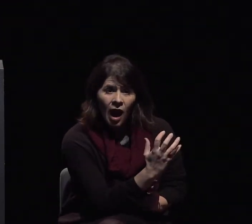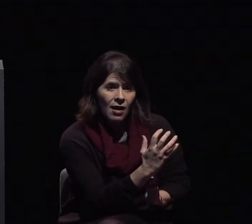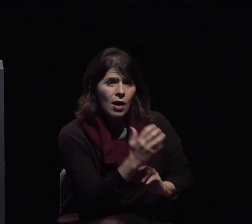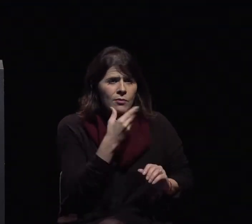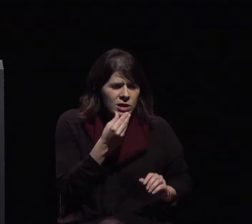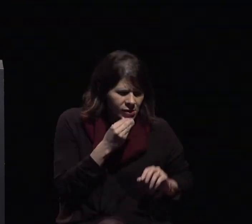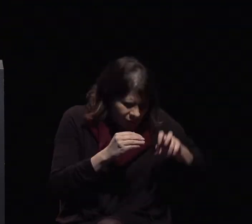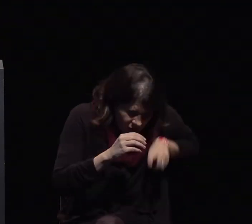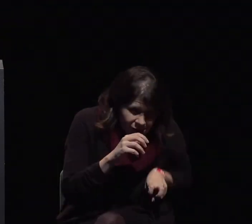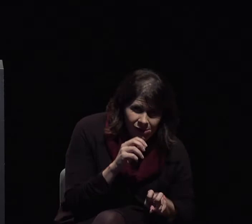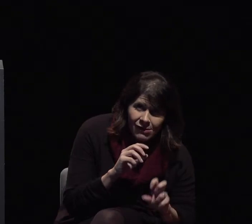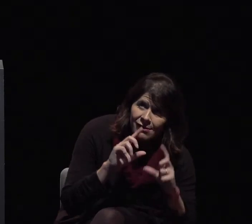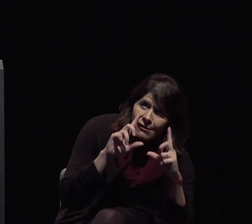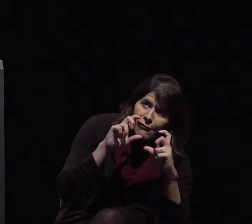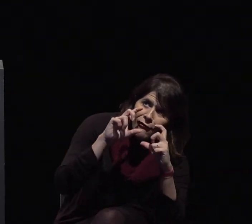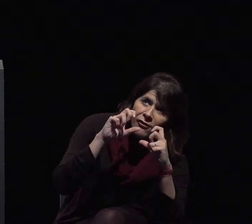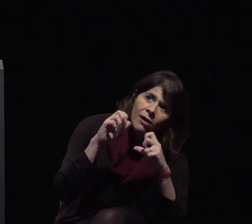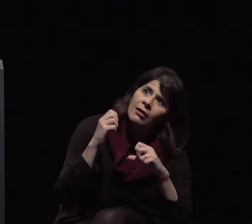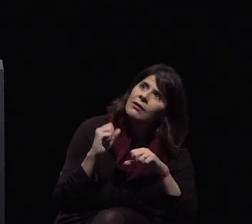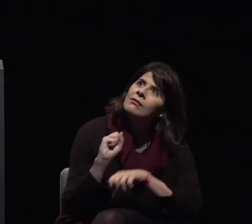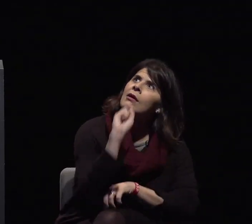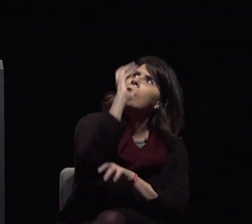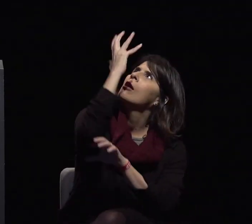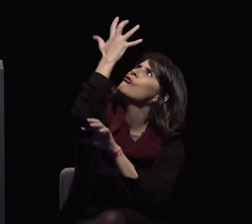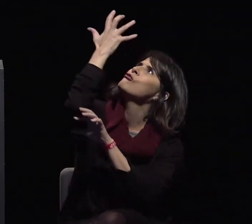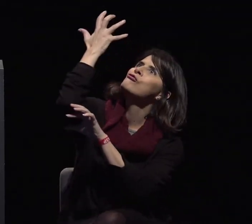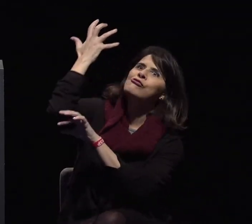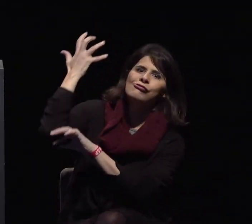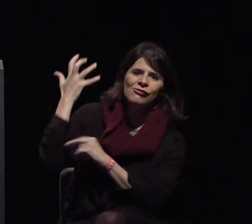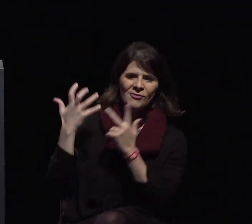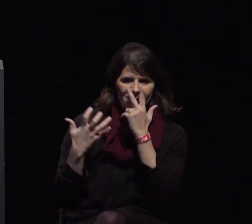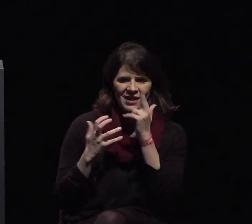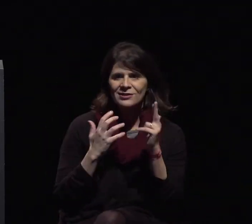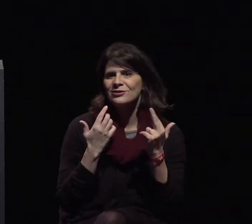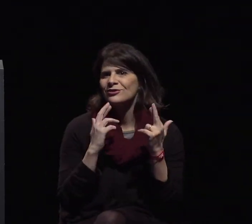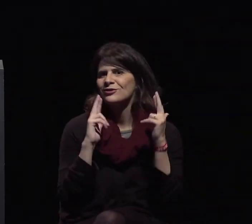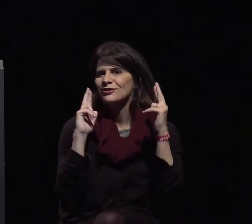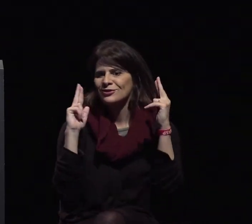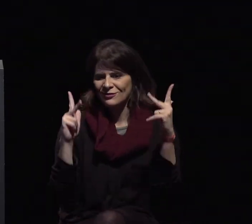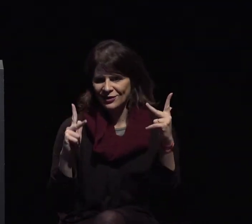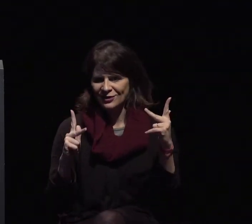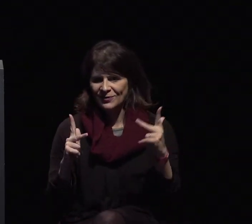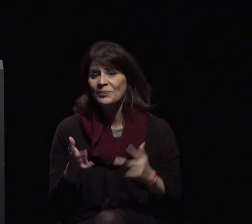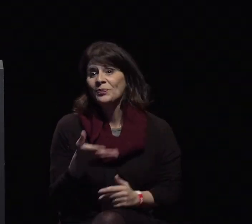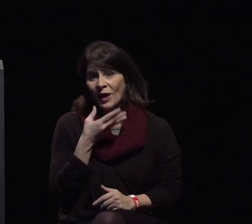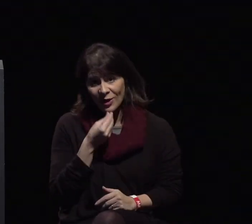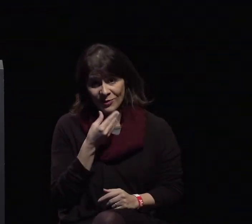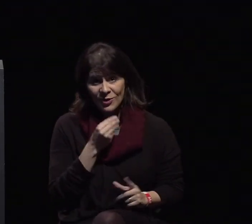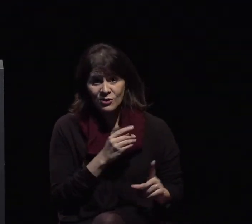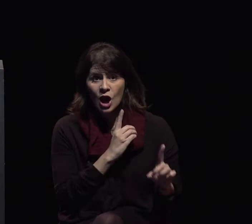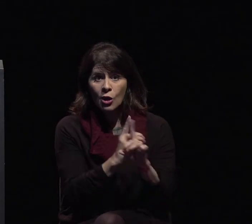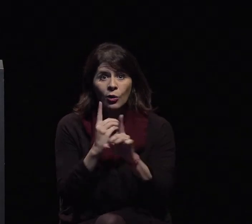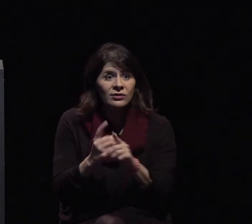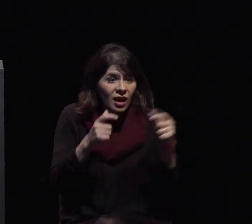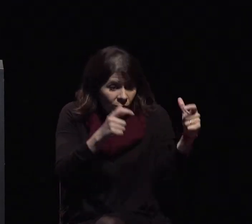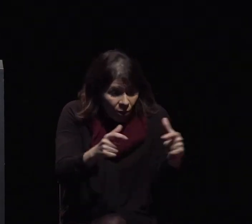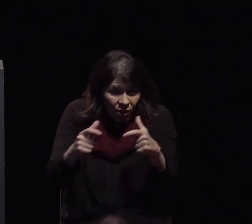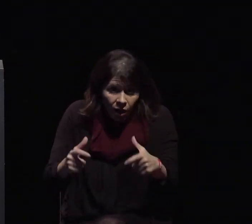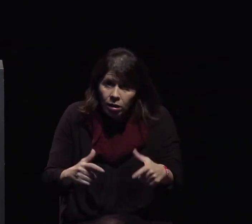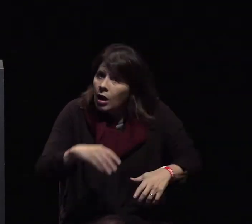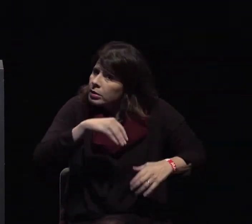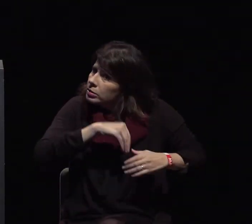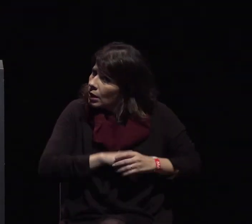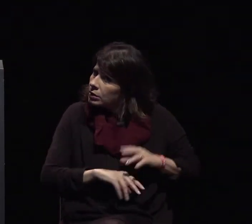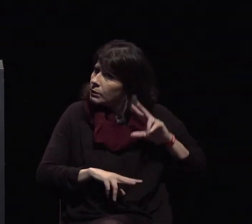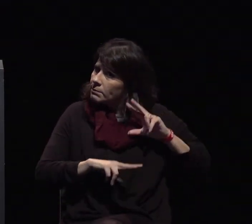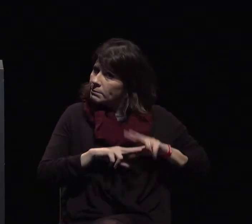Esses meninos reencontraram lugares, ainda que no sistema prisional, socioeducativo. Eles reencontraram